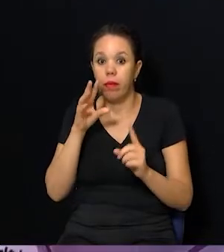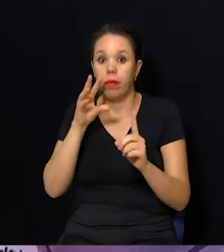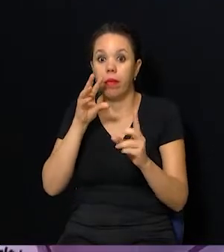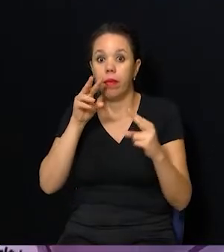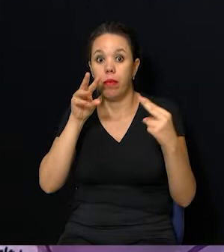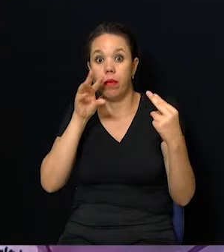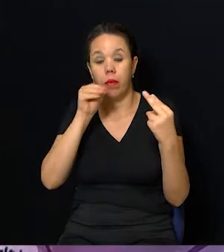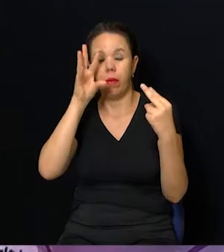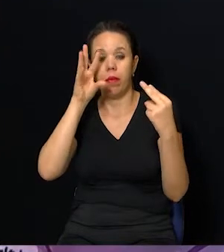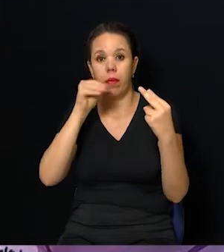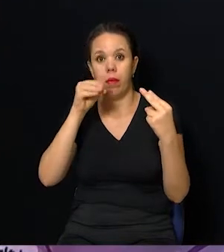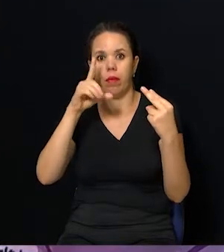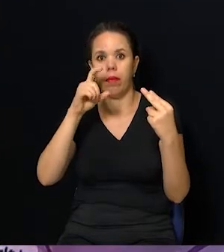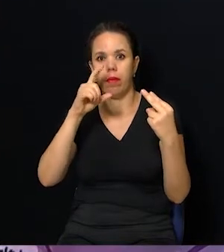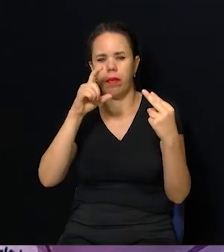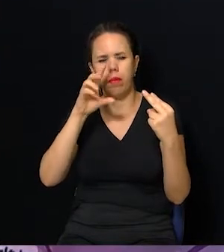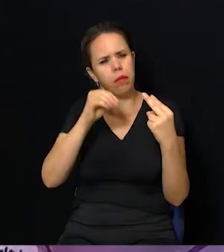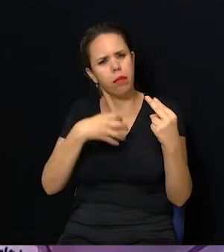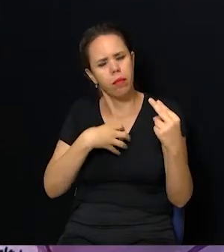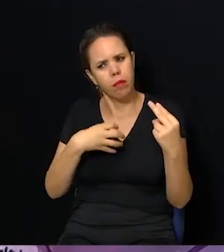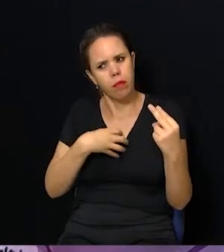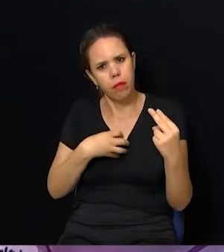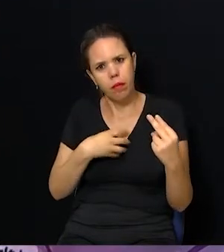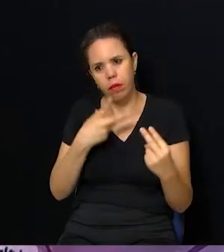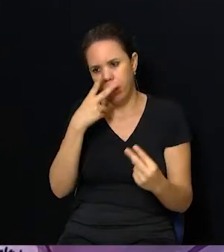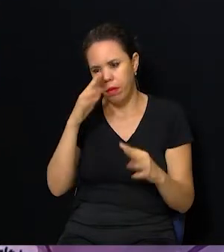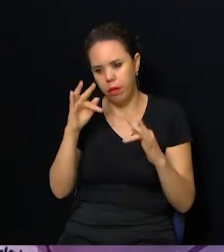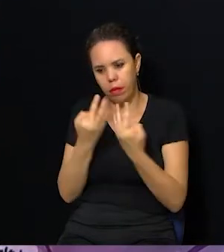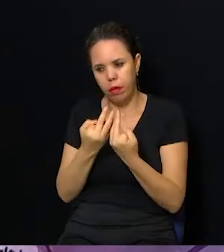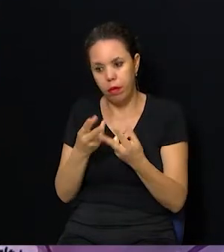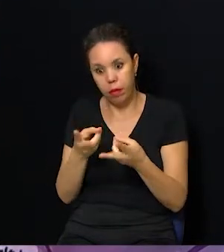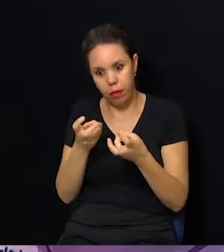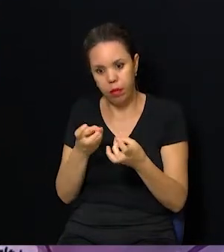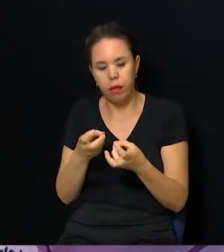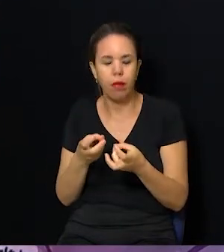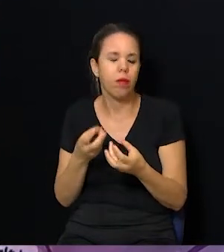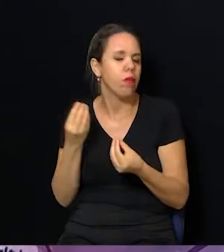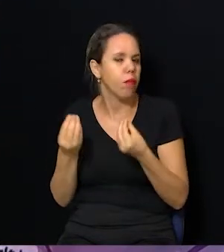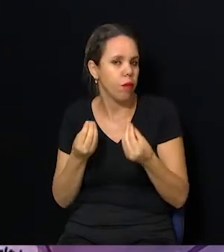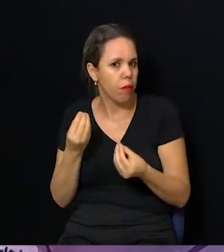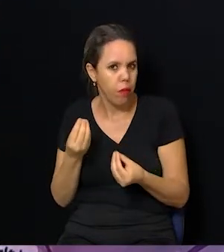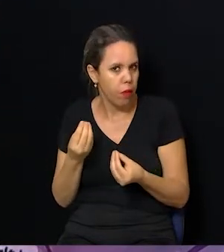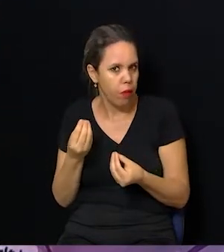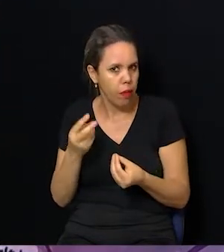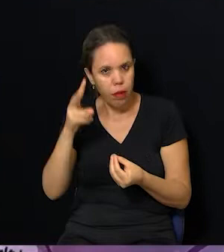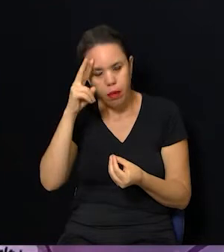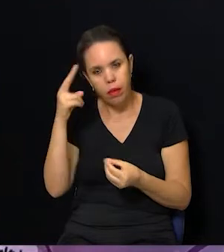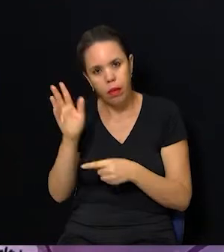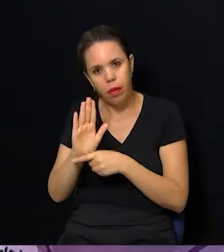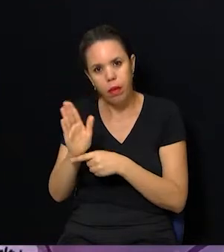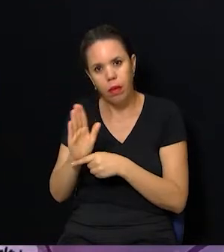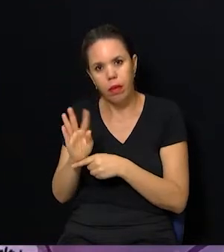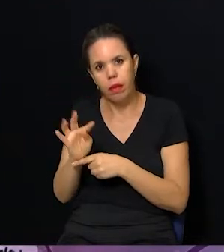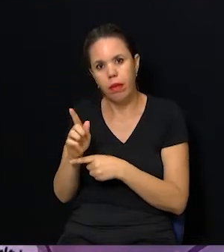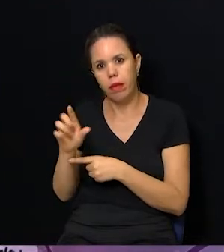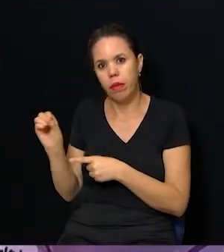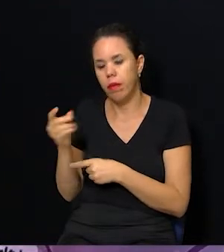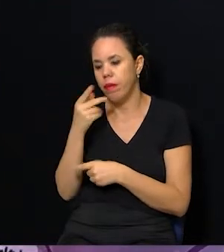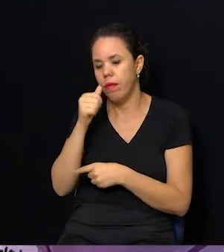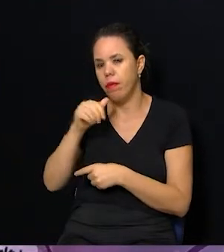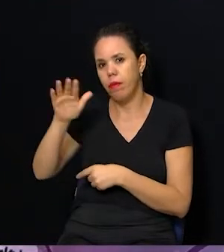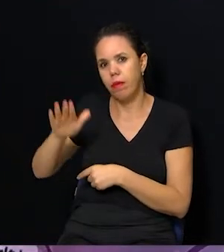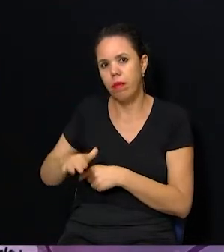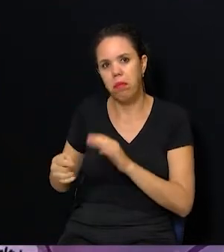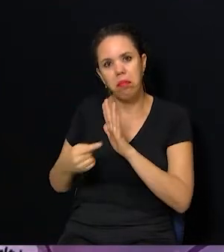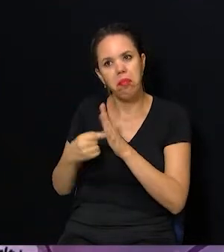da câmera, né? Tem outros sintomas que os pais têm que ficar atento? Como que é? Eu lembro no vídeo do Thiago Leifert, ele falou que a